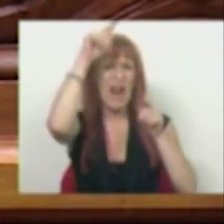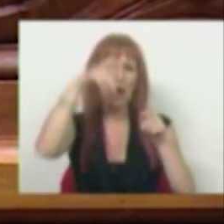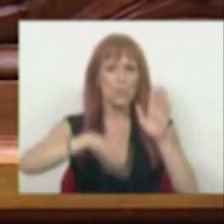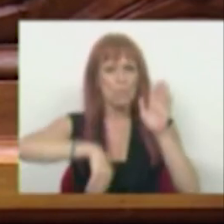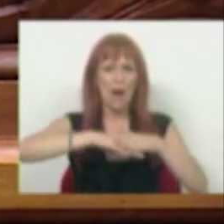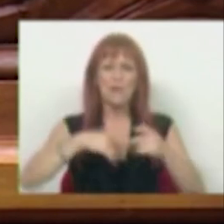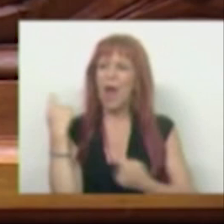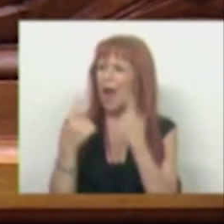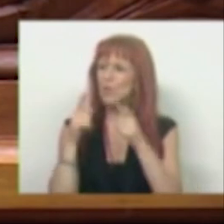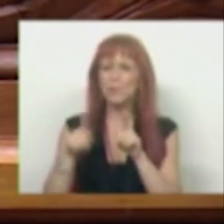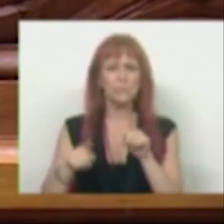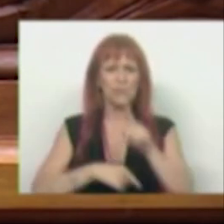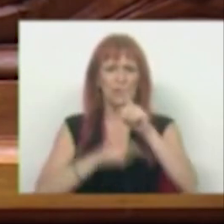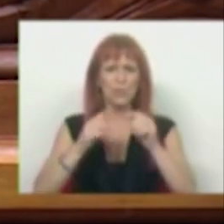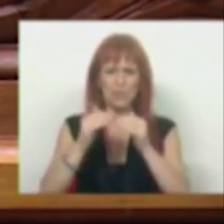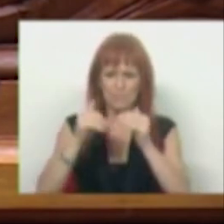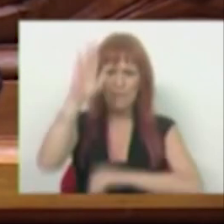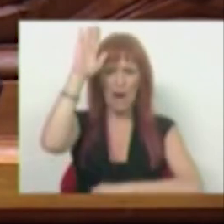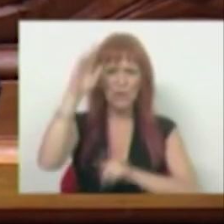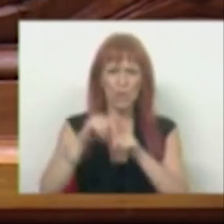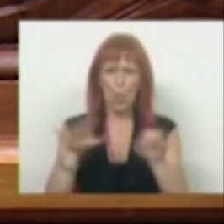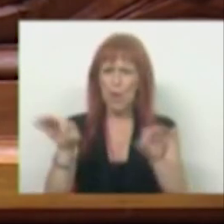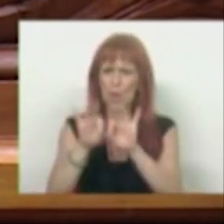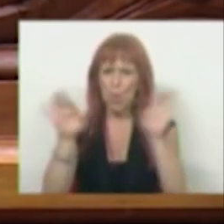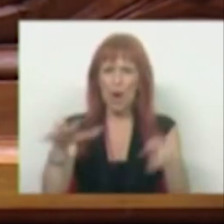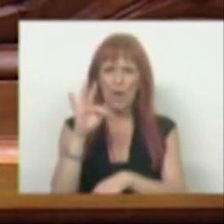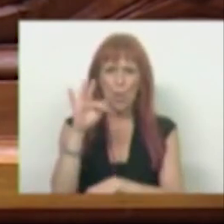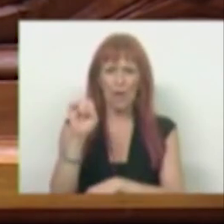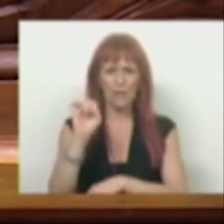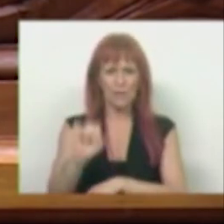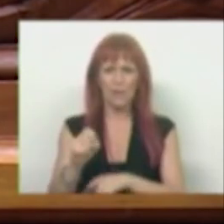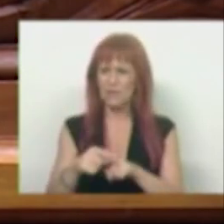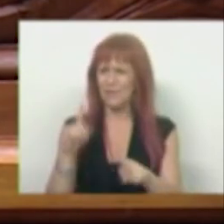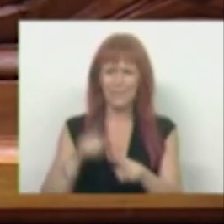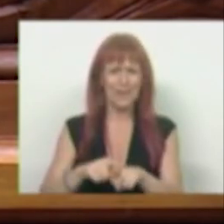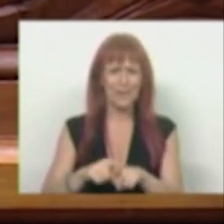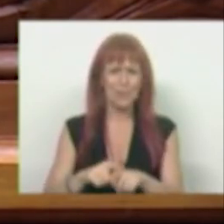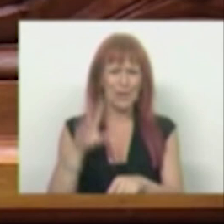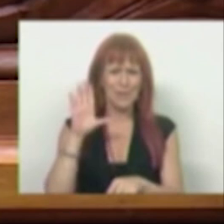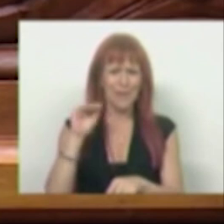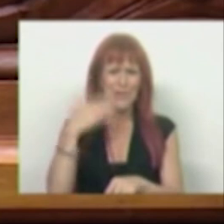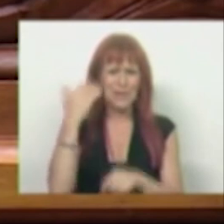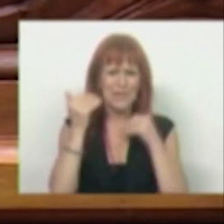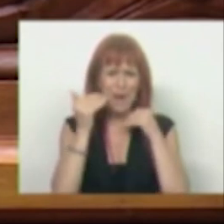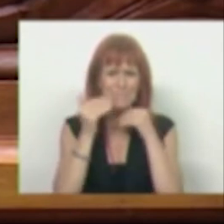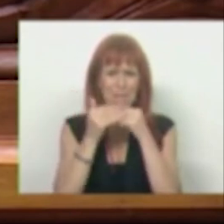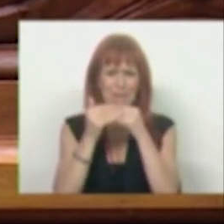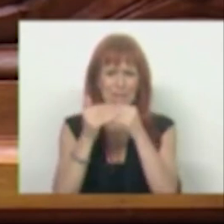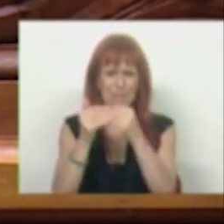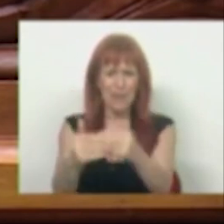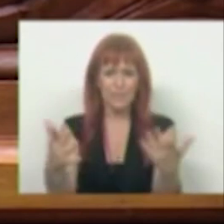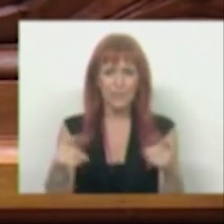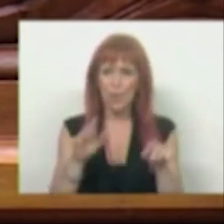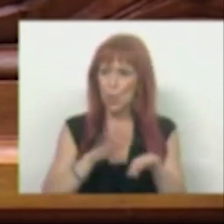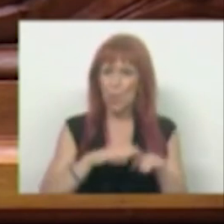Em alguns locais registaram-se temperaturas superiores ou iguais a 40 graus centígrados durante 10 dias consecutivos.